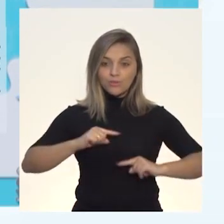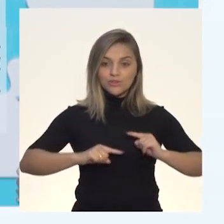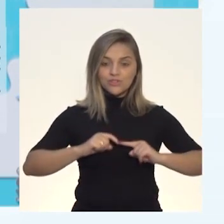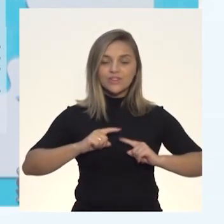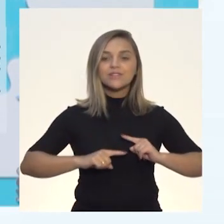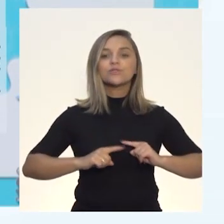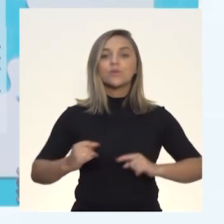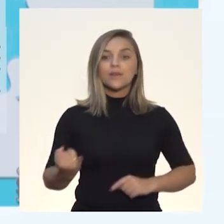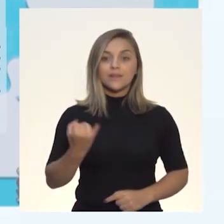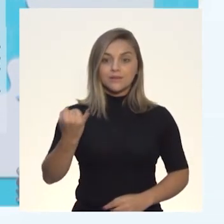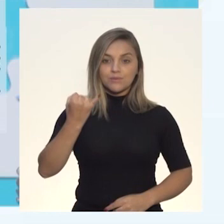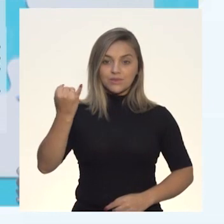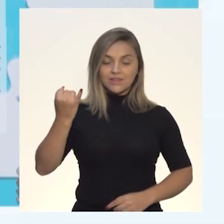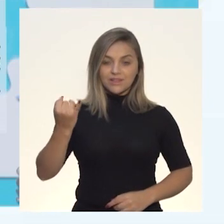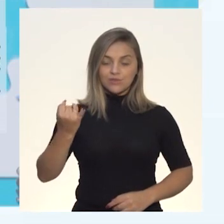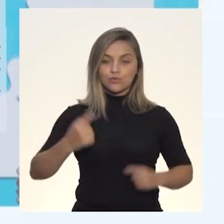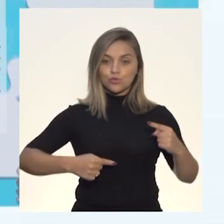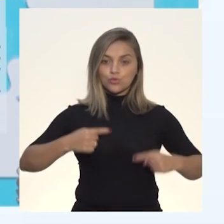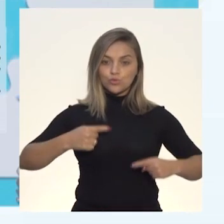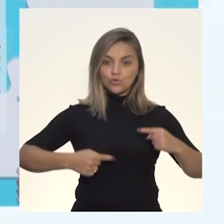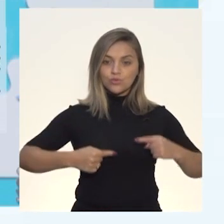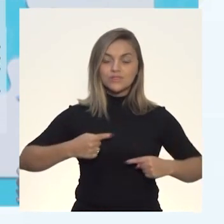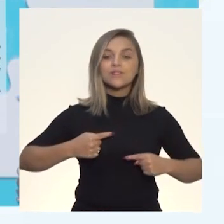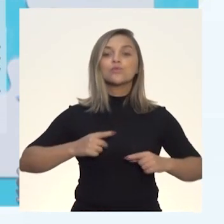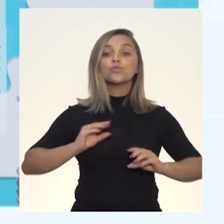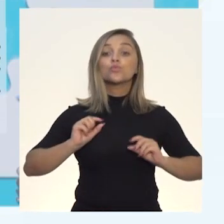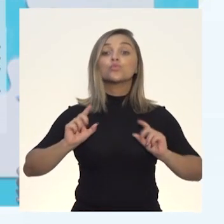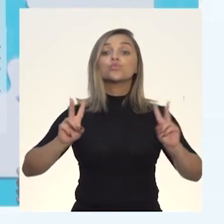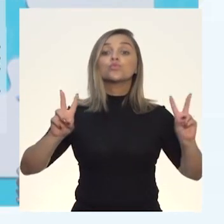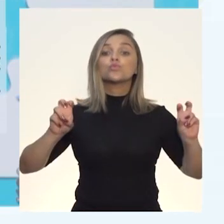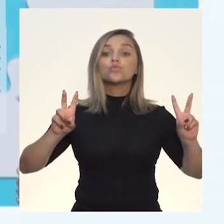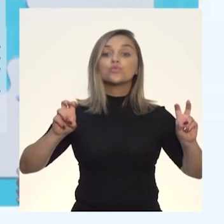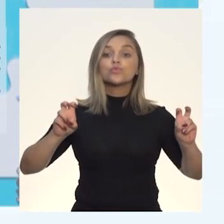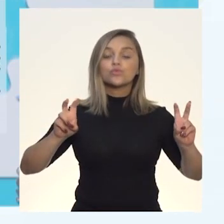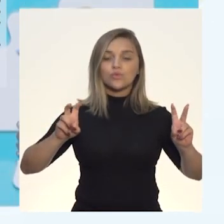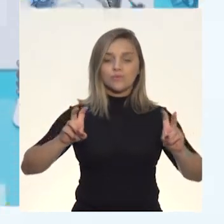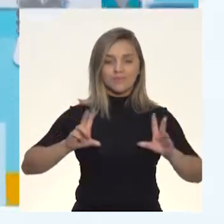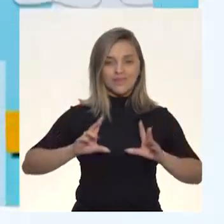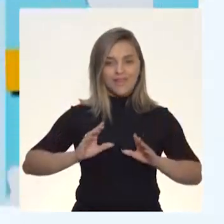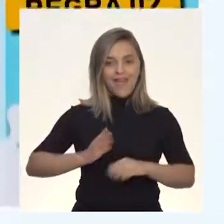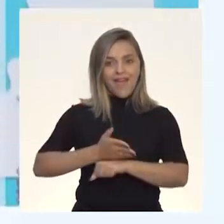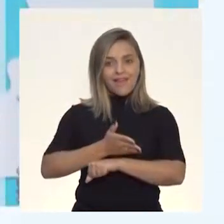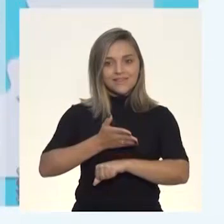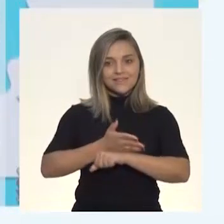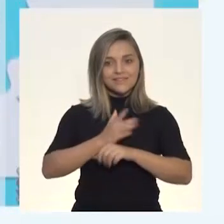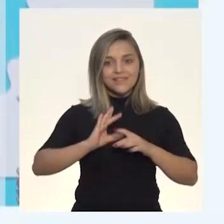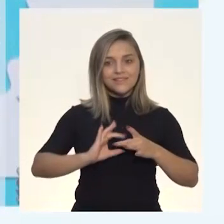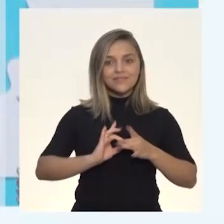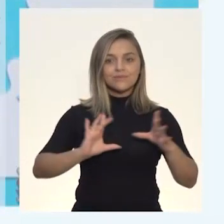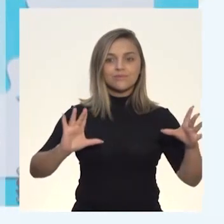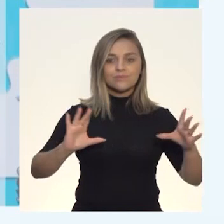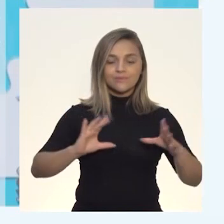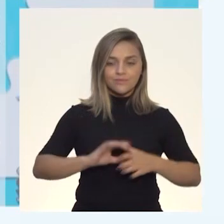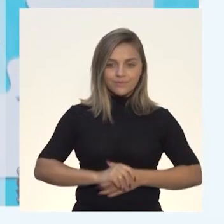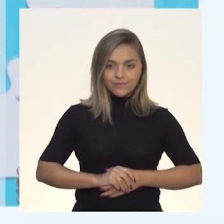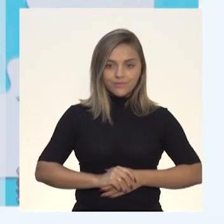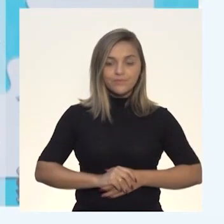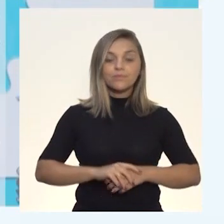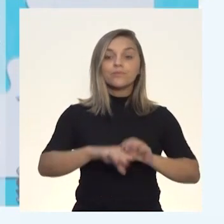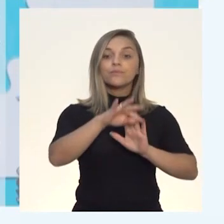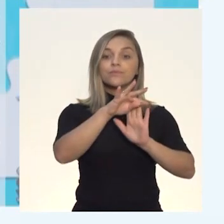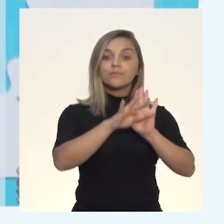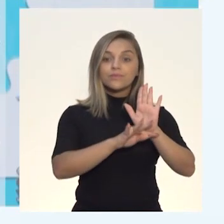discussão de acesso, né, de democratização de acesso. Grifei essas informações, texto de número 2, diz o